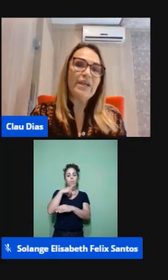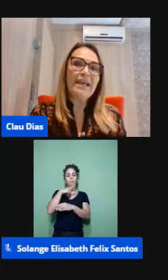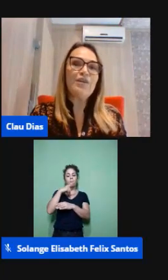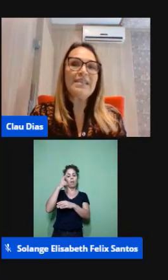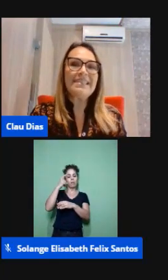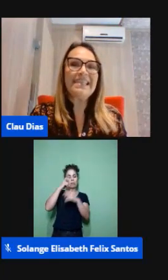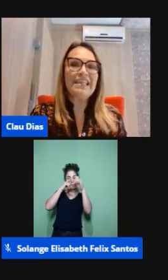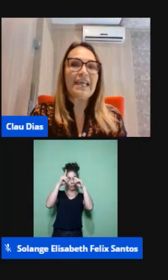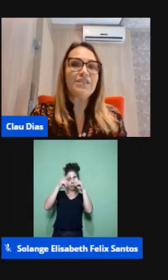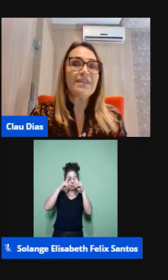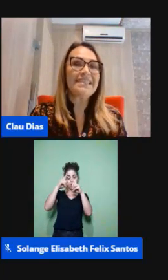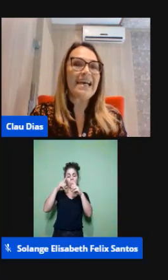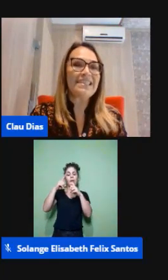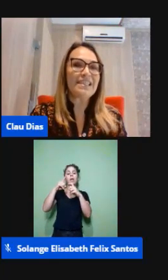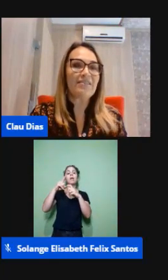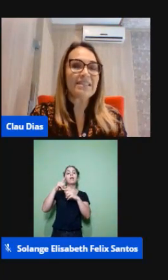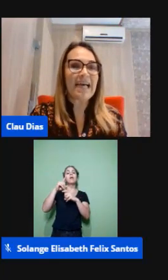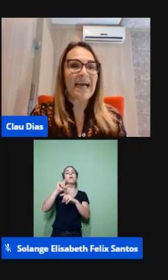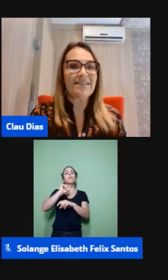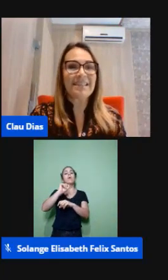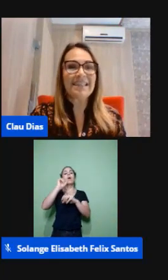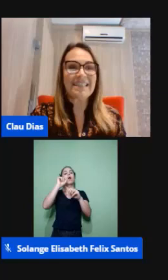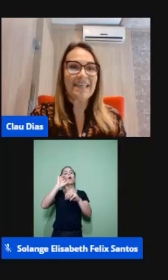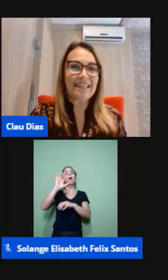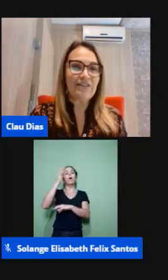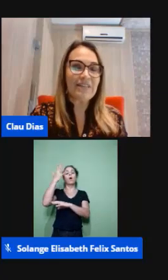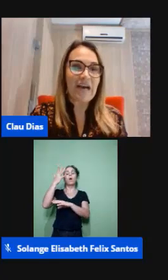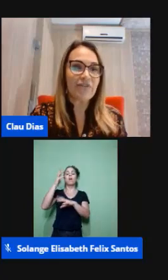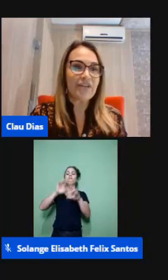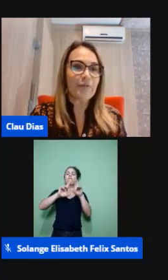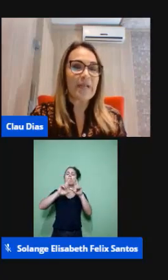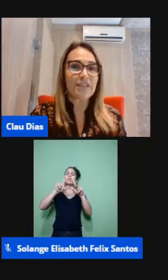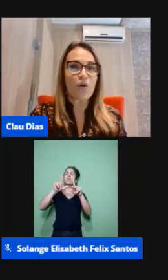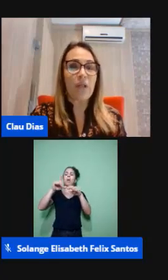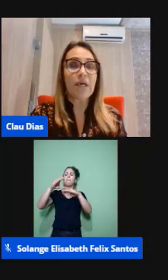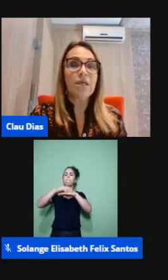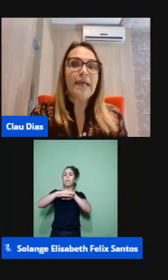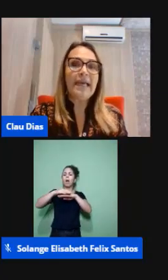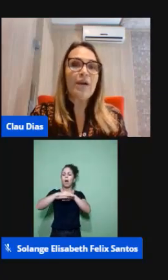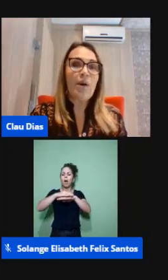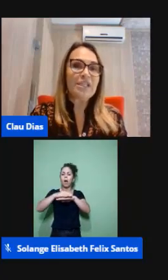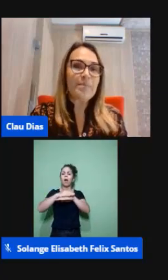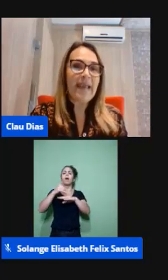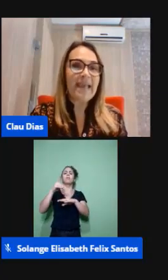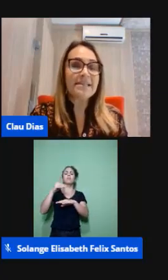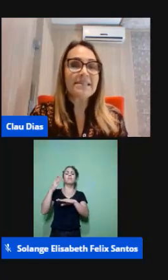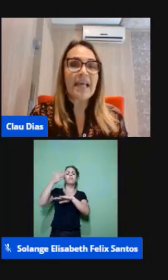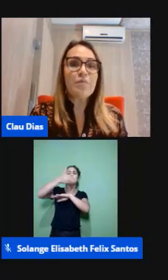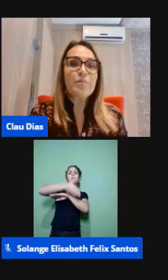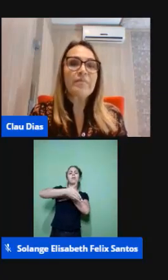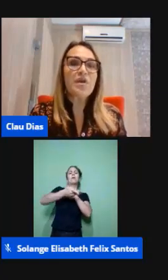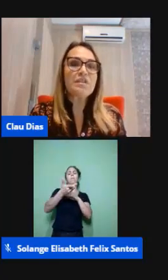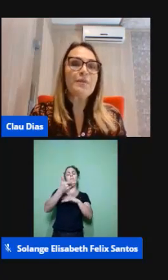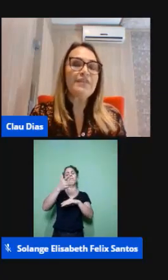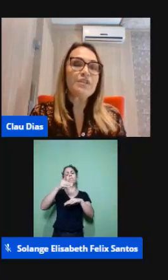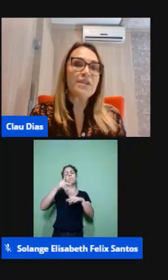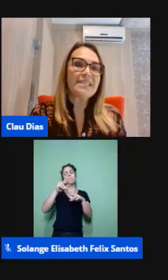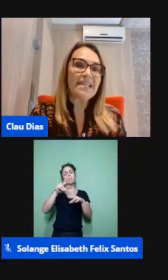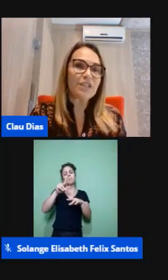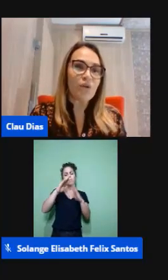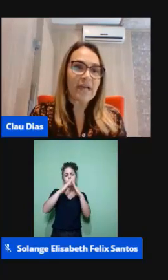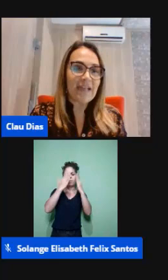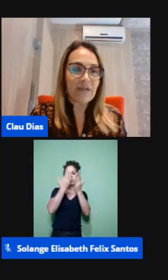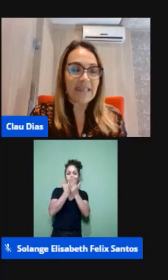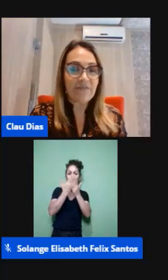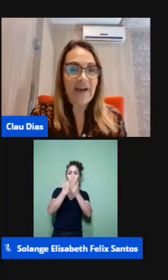Porque o que acontecia, né? A diversidade de calçados, crianças que ainda não andavam iam para a escola com as meias, né? Então, as